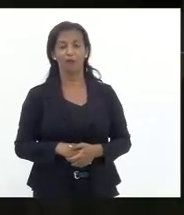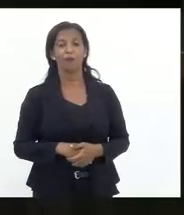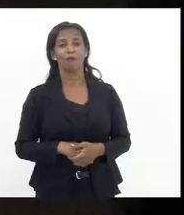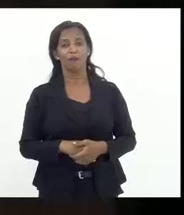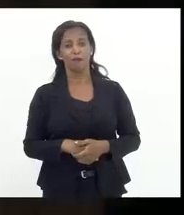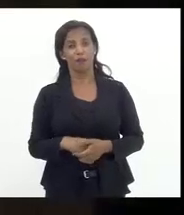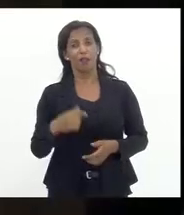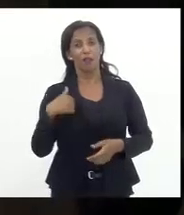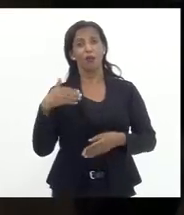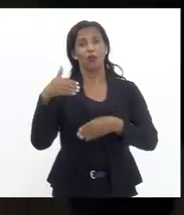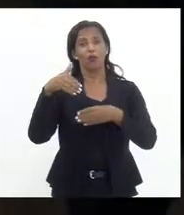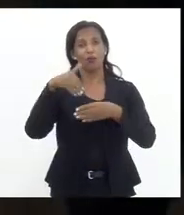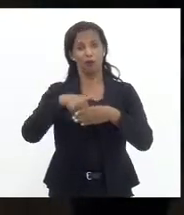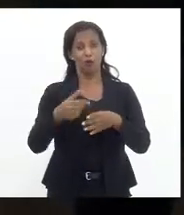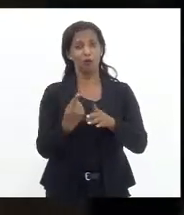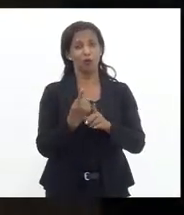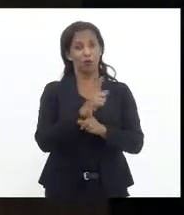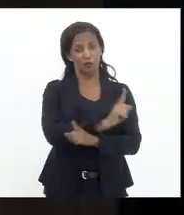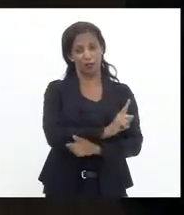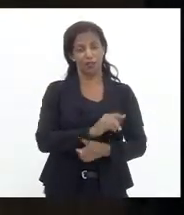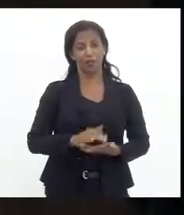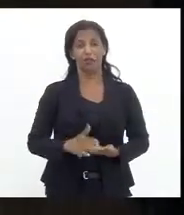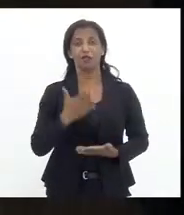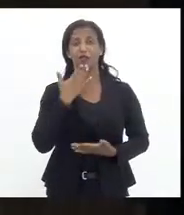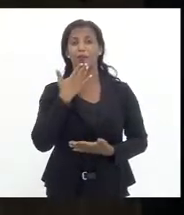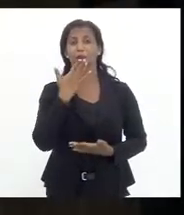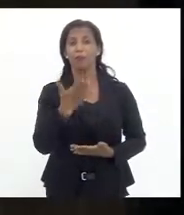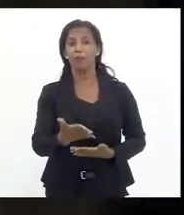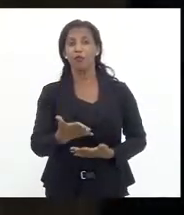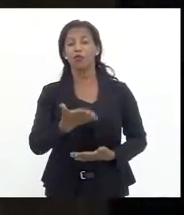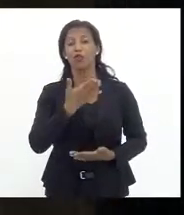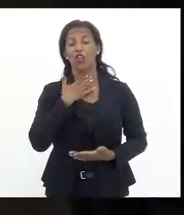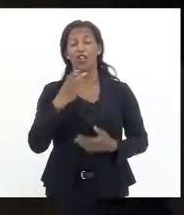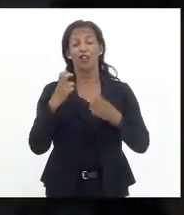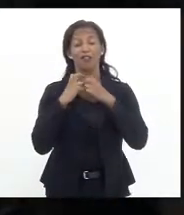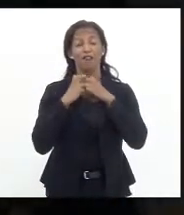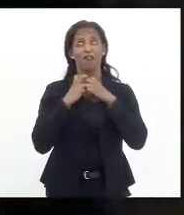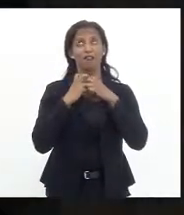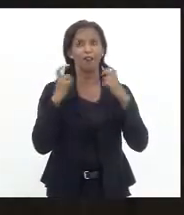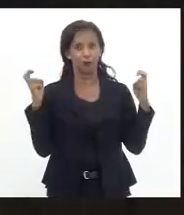Registro, além do voto contrário, que eu havia pedido em alto e bom som.